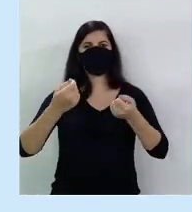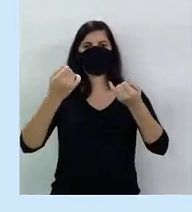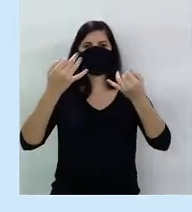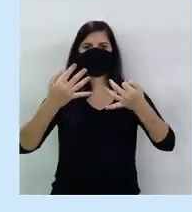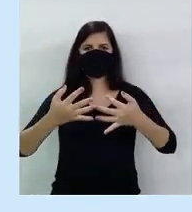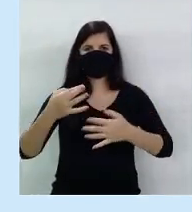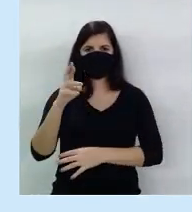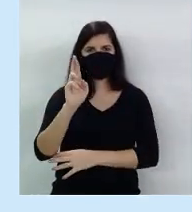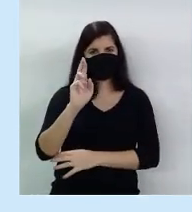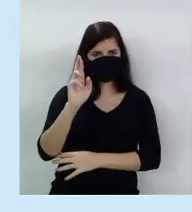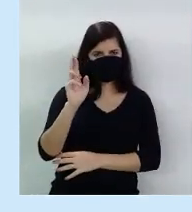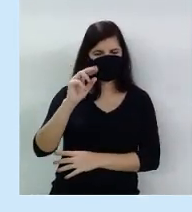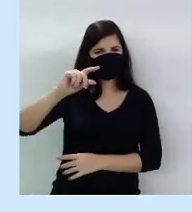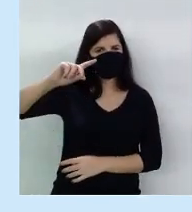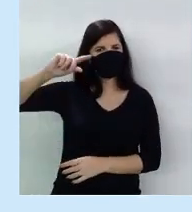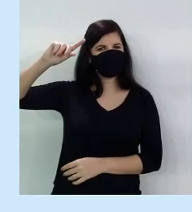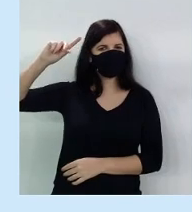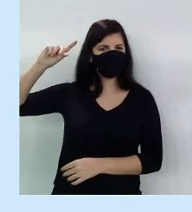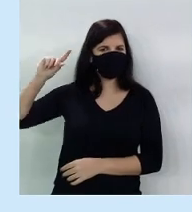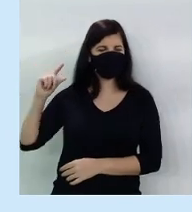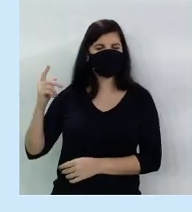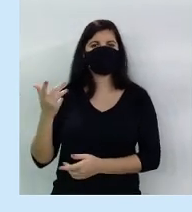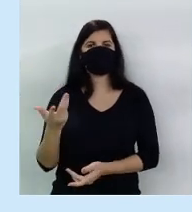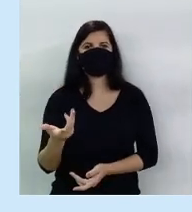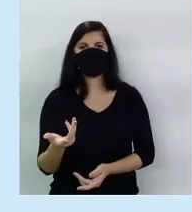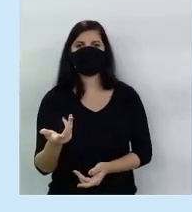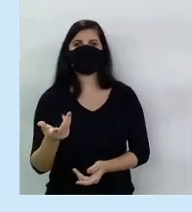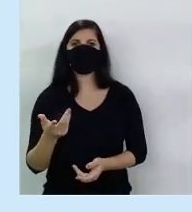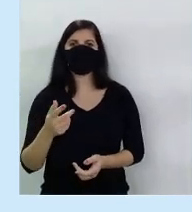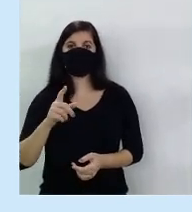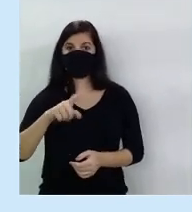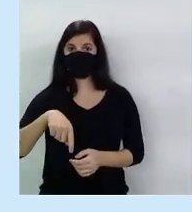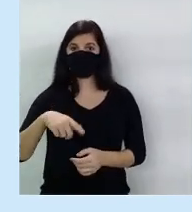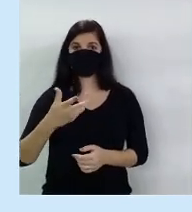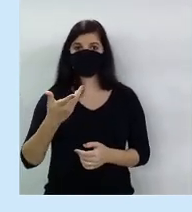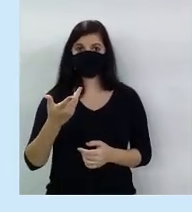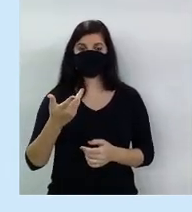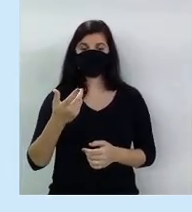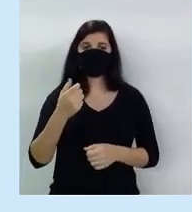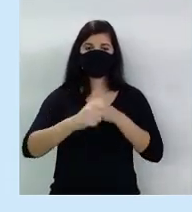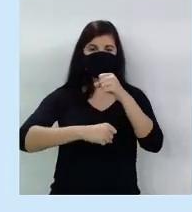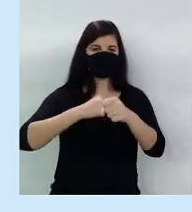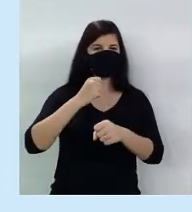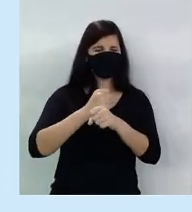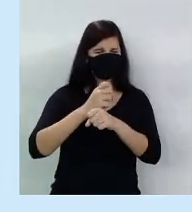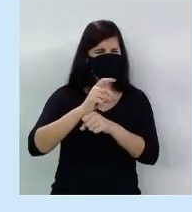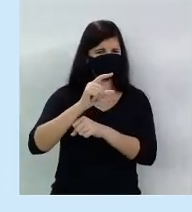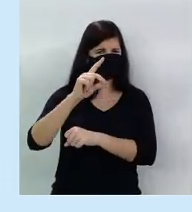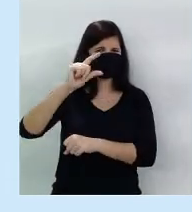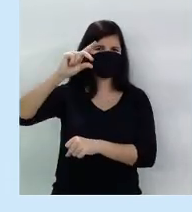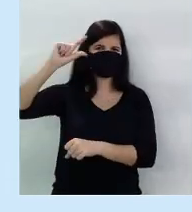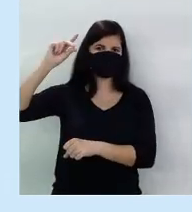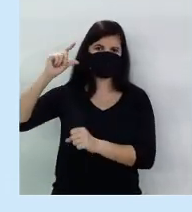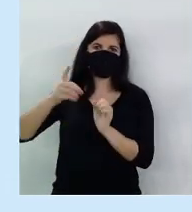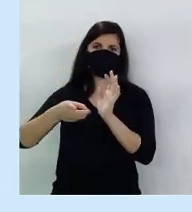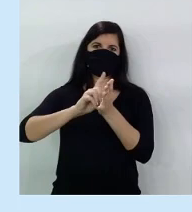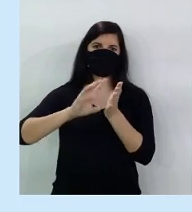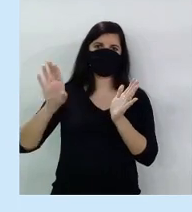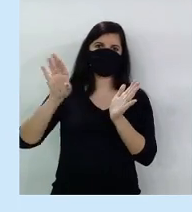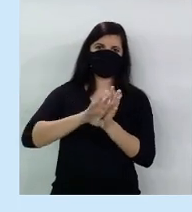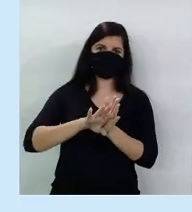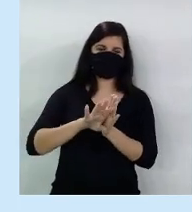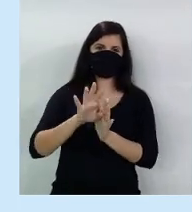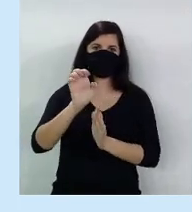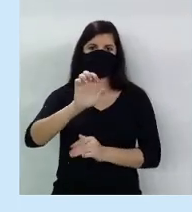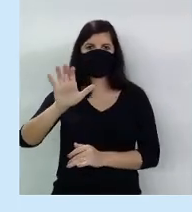tradição religiosa muito antiga, vejam só, ela data muito antes da chegada dos brancos